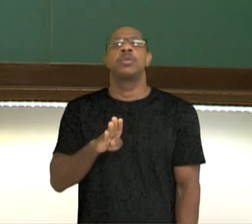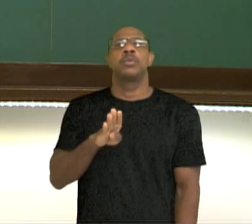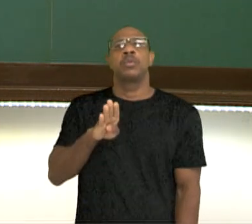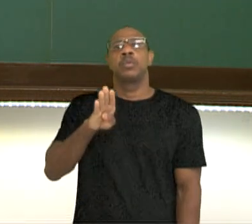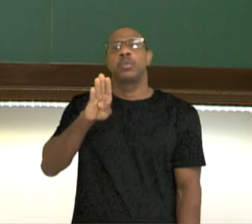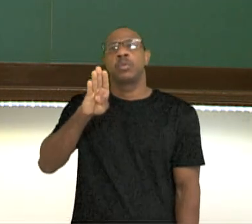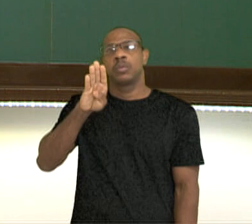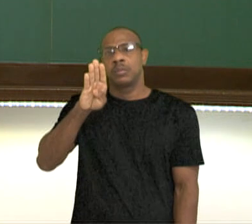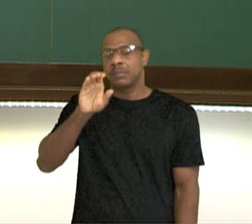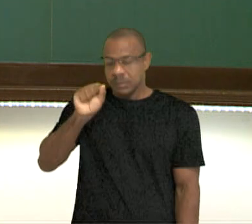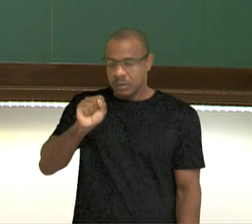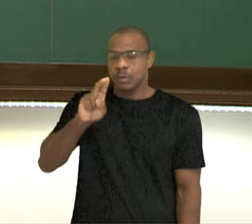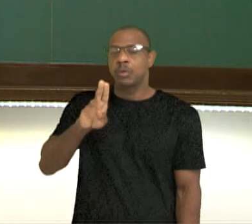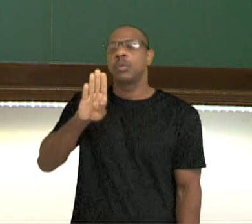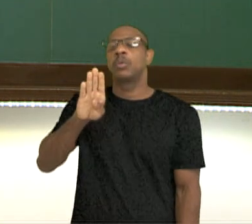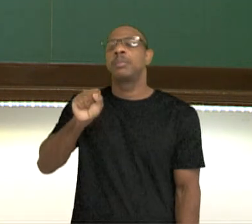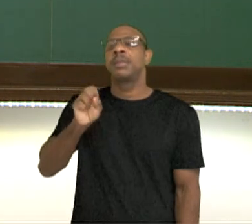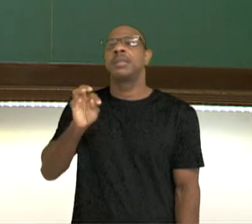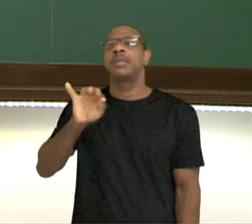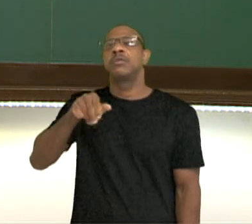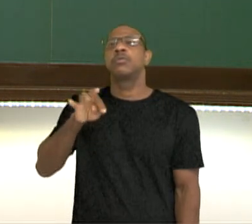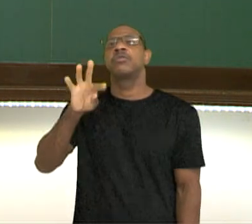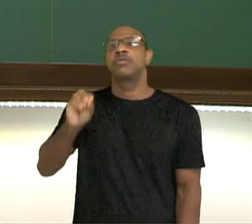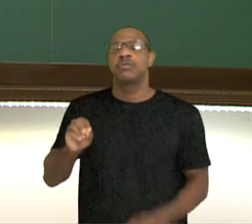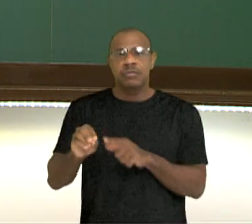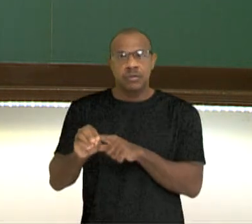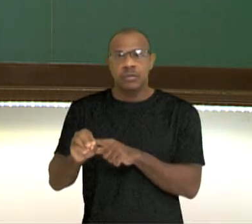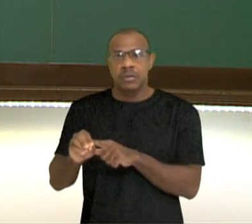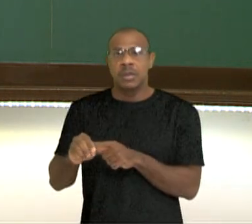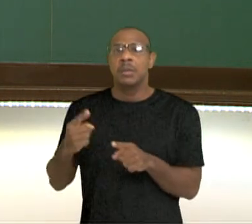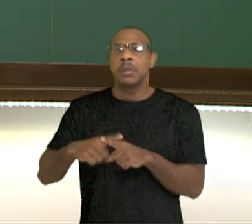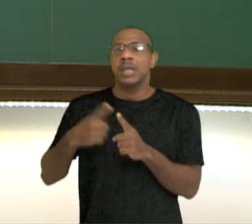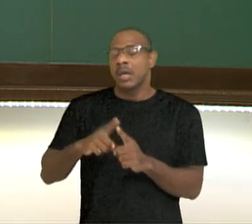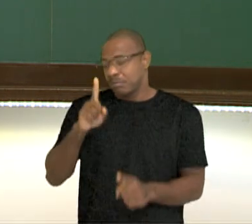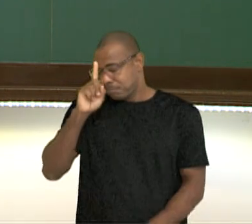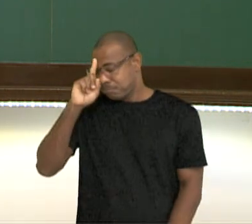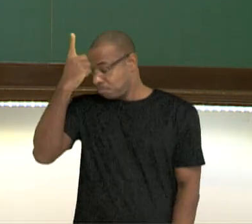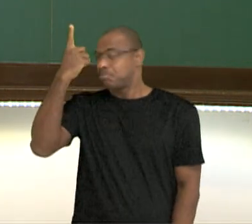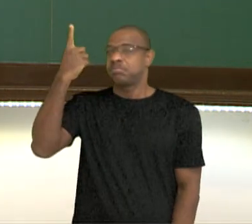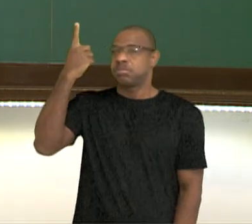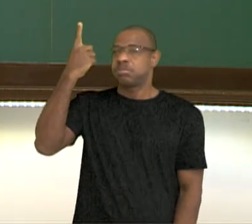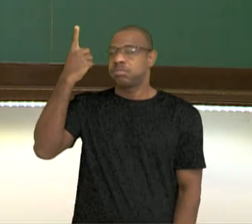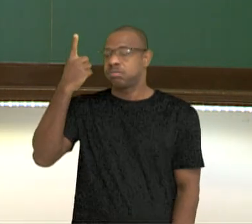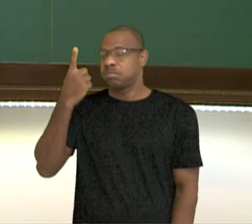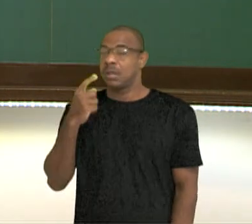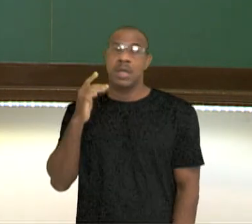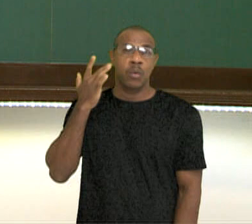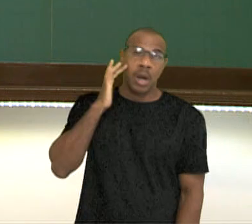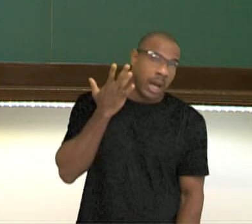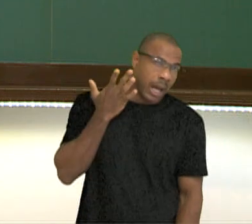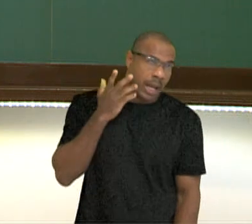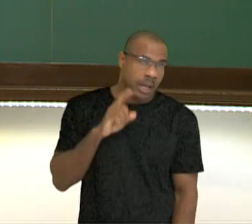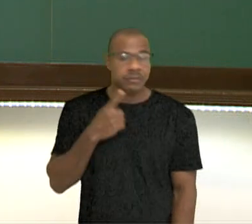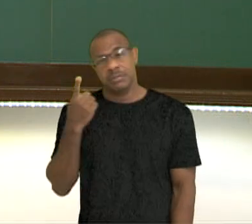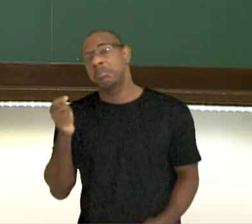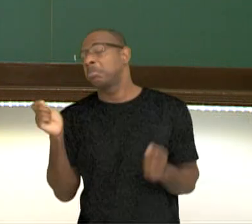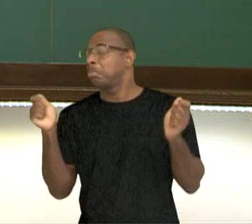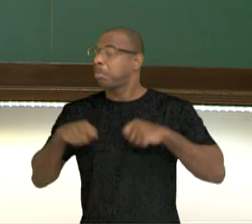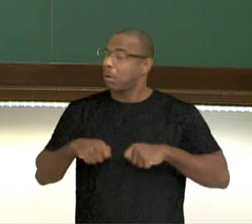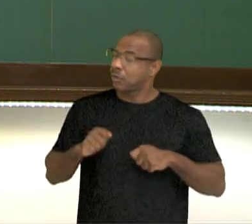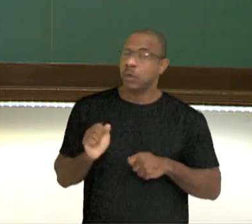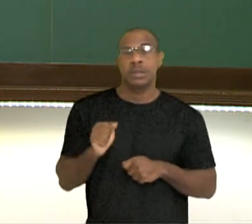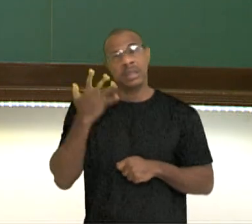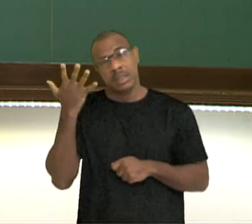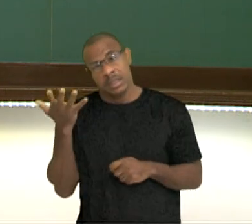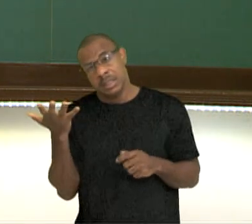Por quê? O subjuntivo denota uma hipótese, algo que supostamente